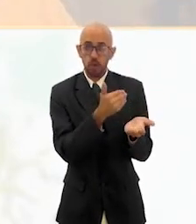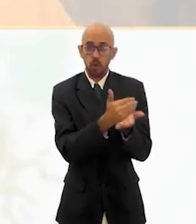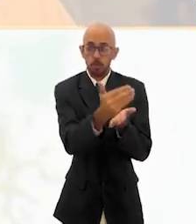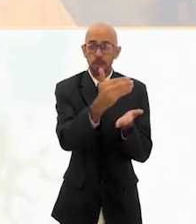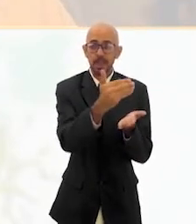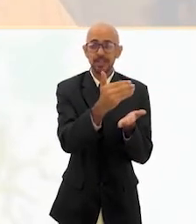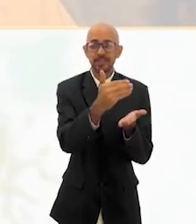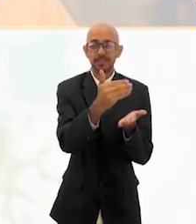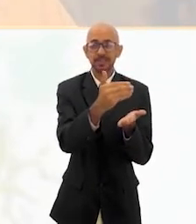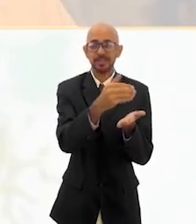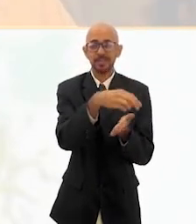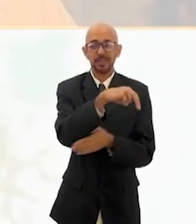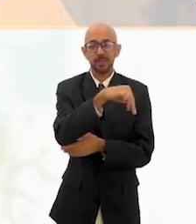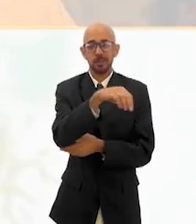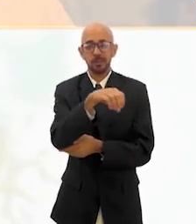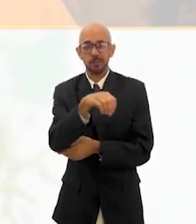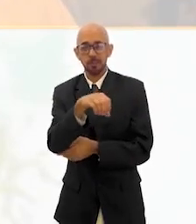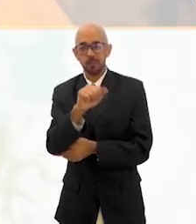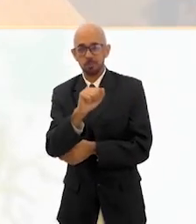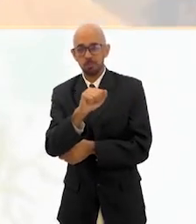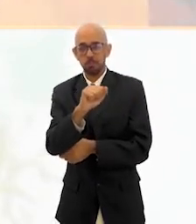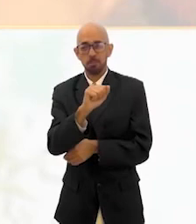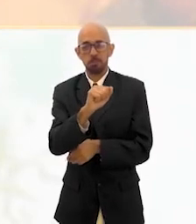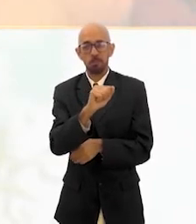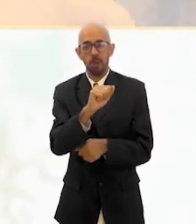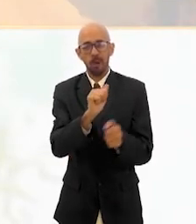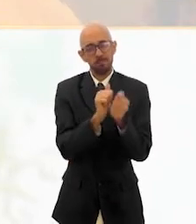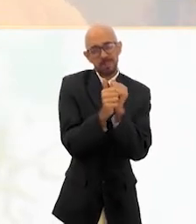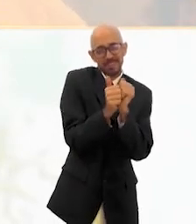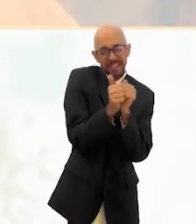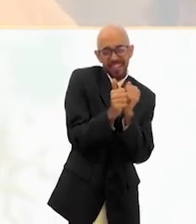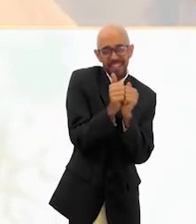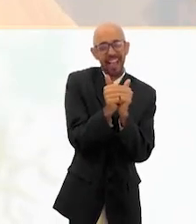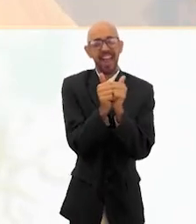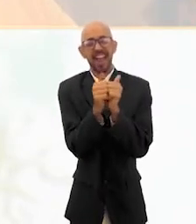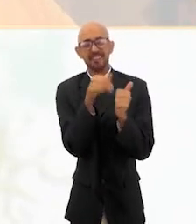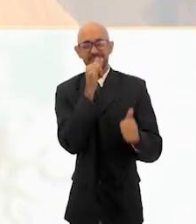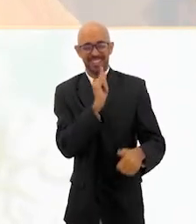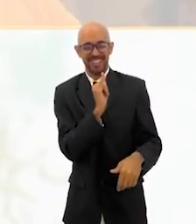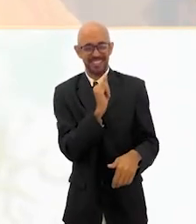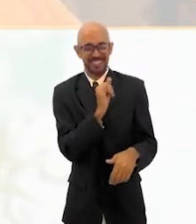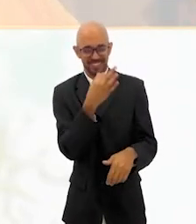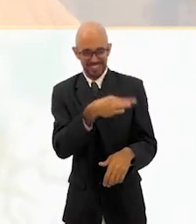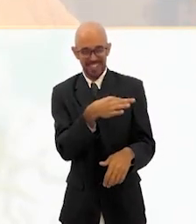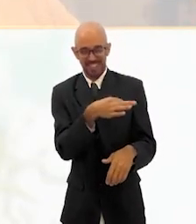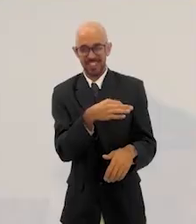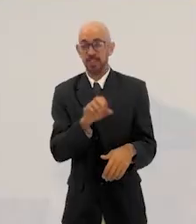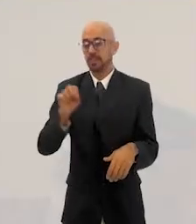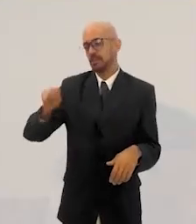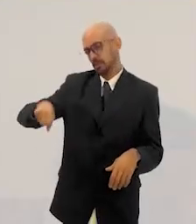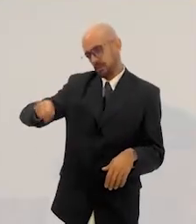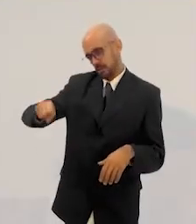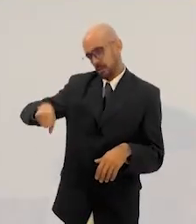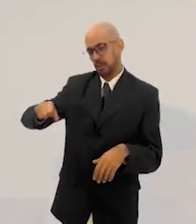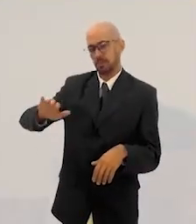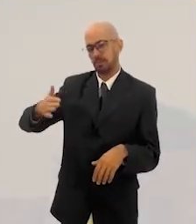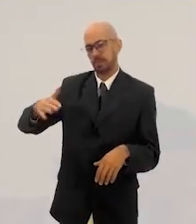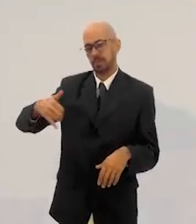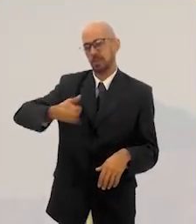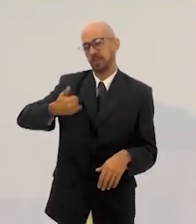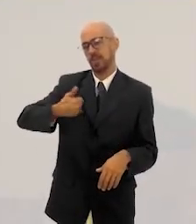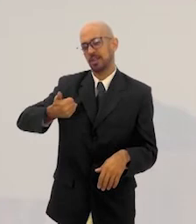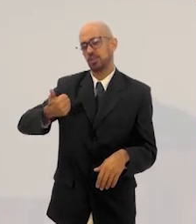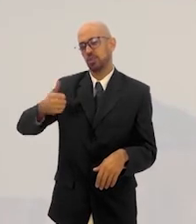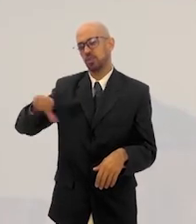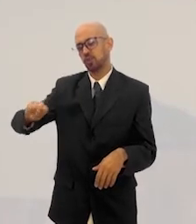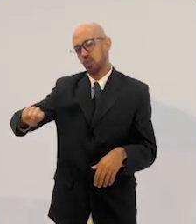Moacir mais beijoqueiro, aquele que namora Mas mais pegador. tava chegando naquele momento ali, 18